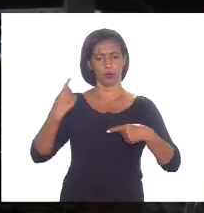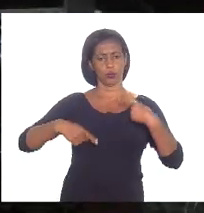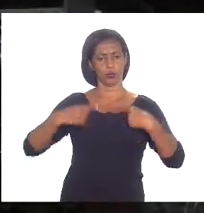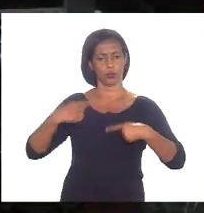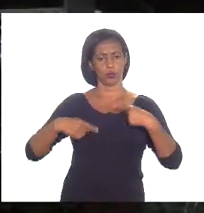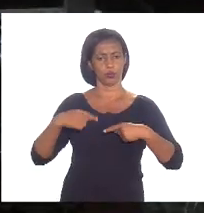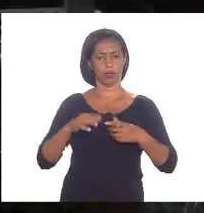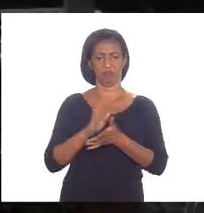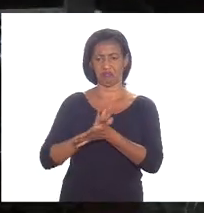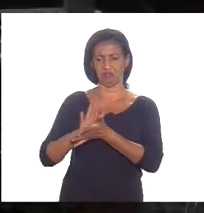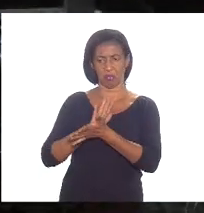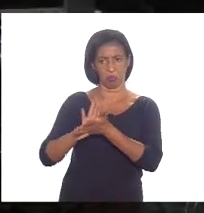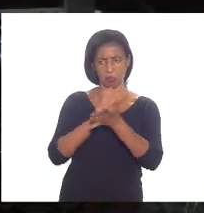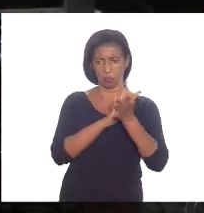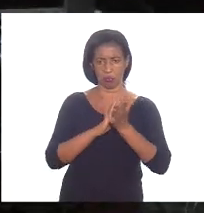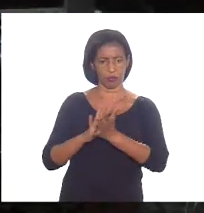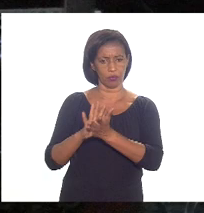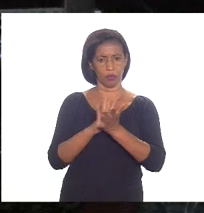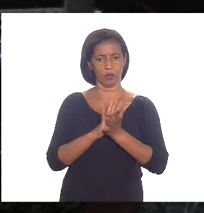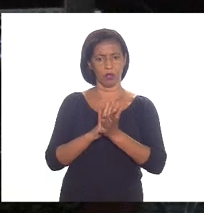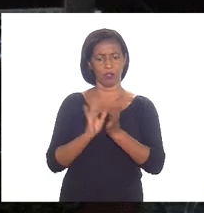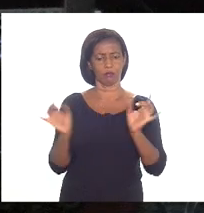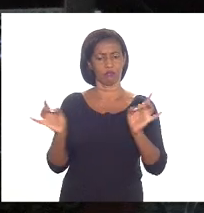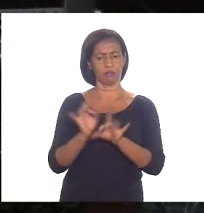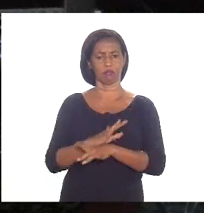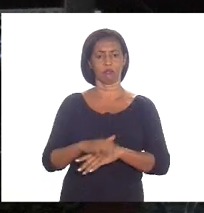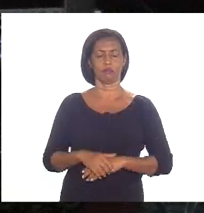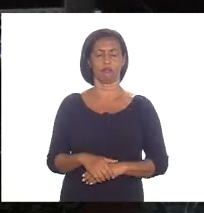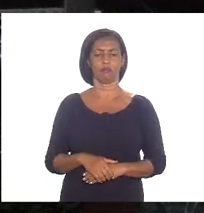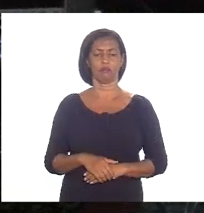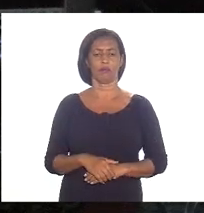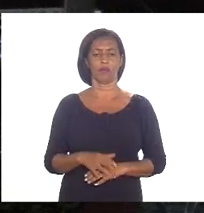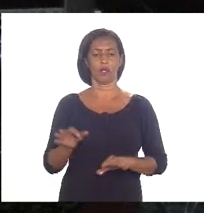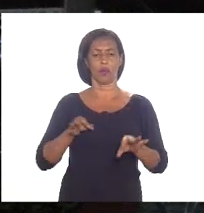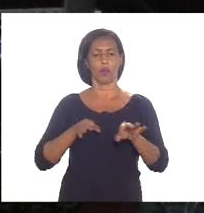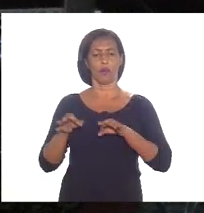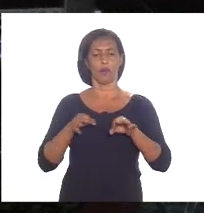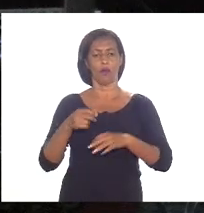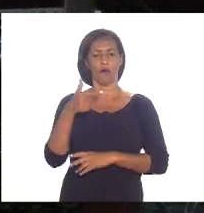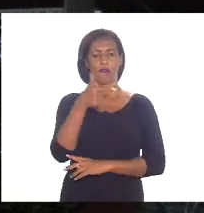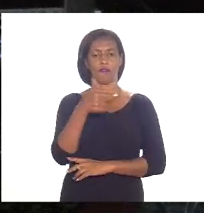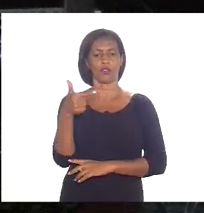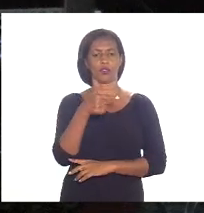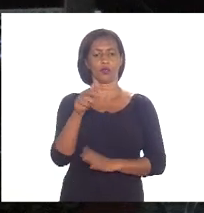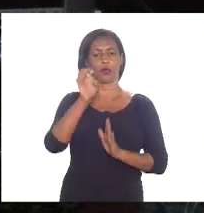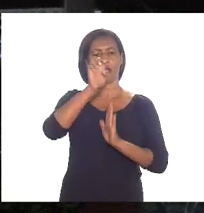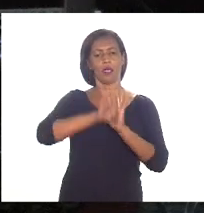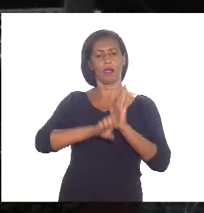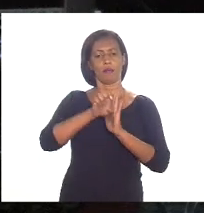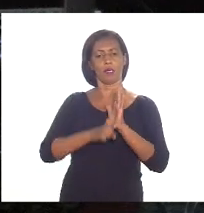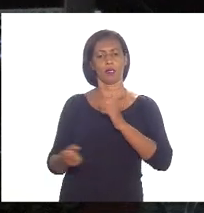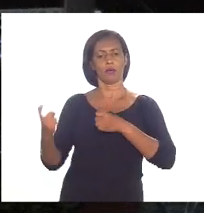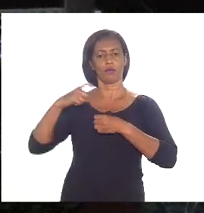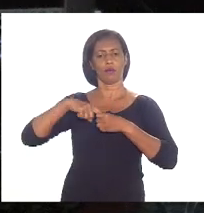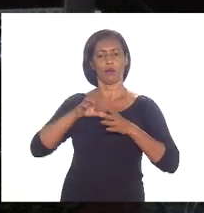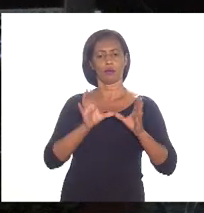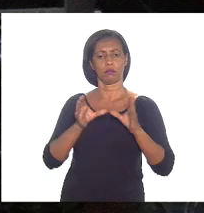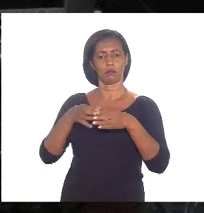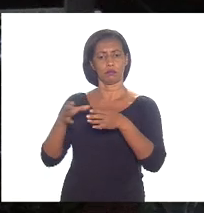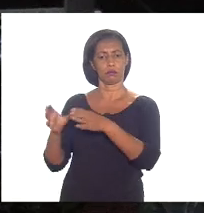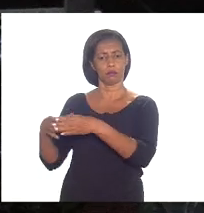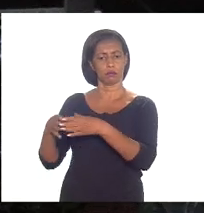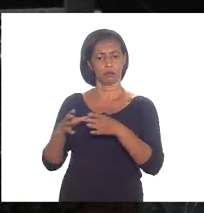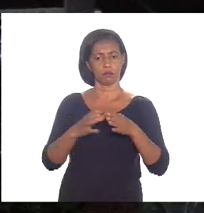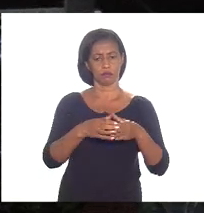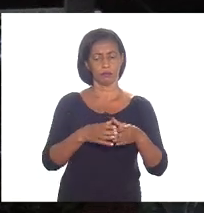Não havendo quem queira discutir, encerrada a discussão, o presente projeto recebeu 28 emendas e retorna às comissões. Vamos